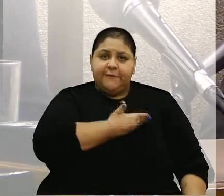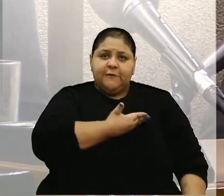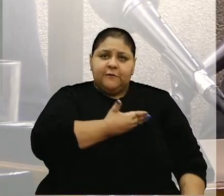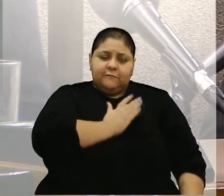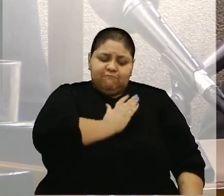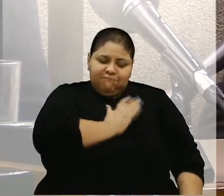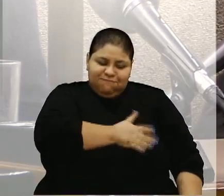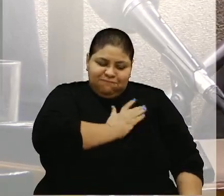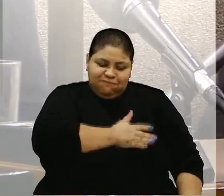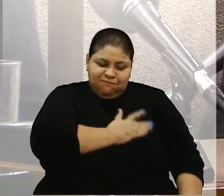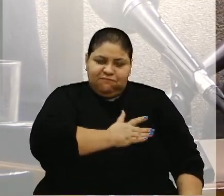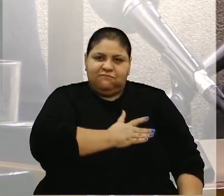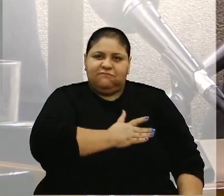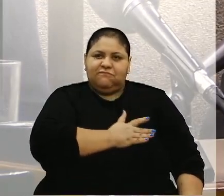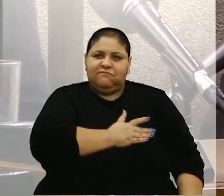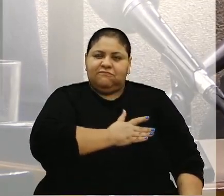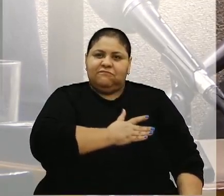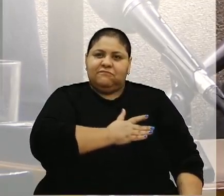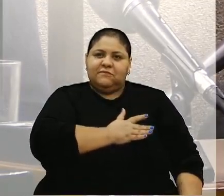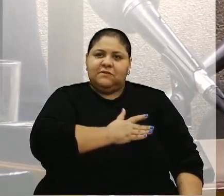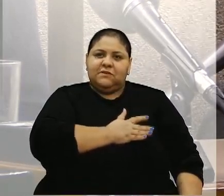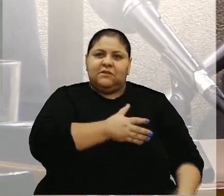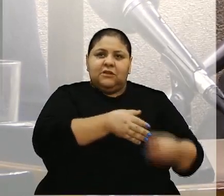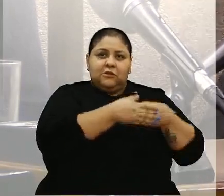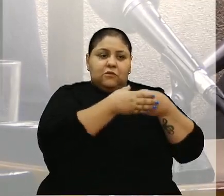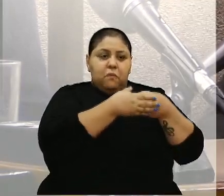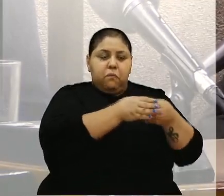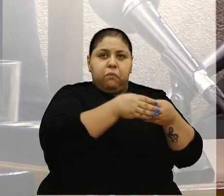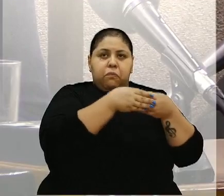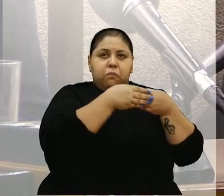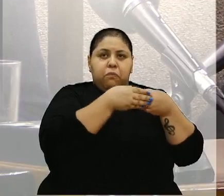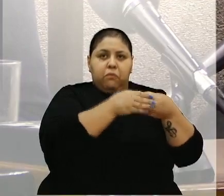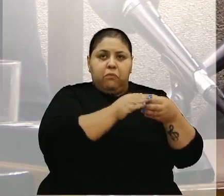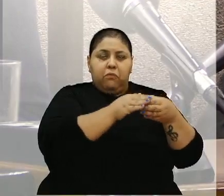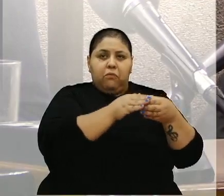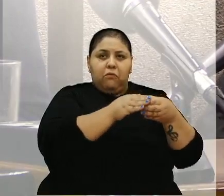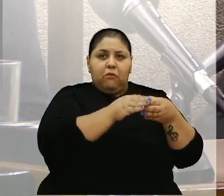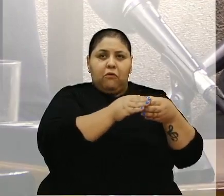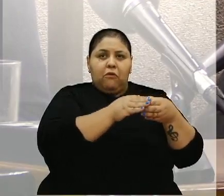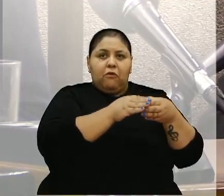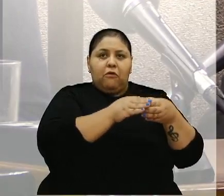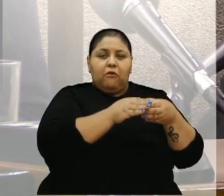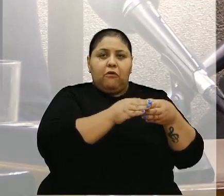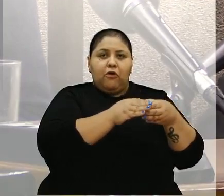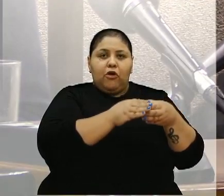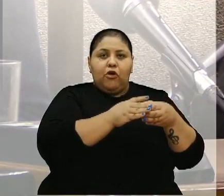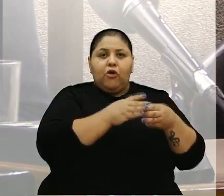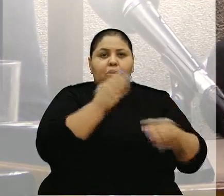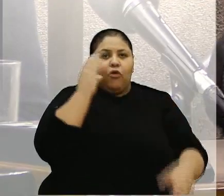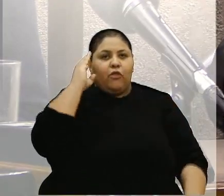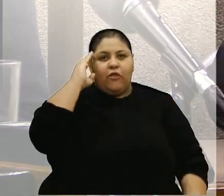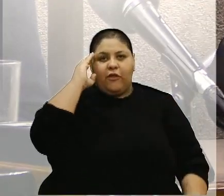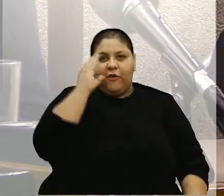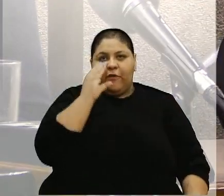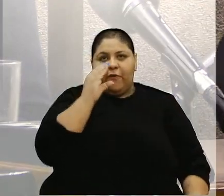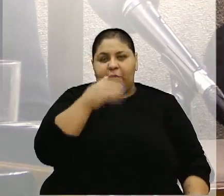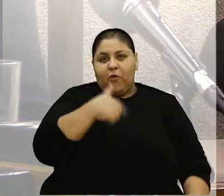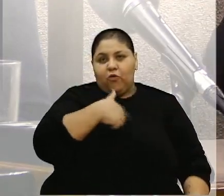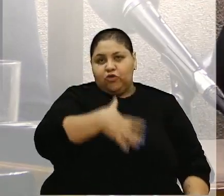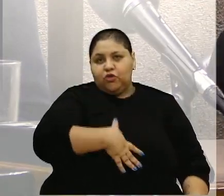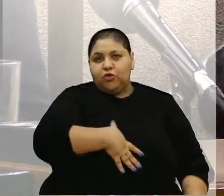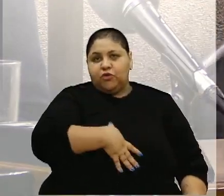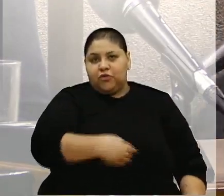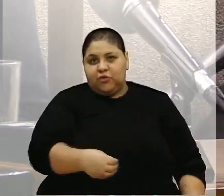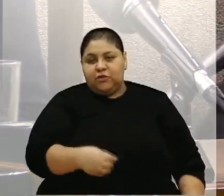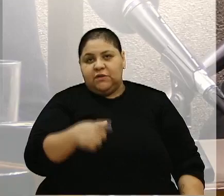coração, amigos de... E o Marcel vivia na casa lá do Tenente Cristiano, lá com o Christian. Hoje o meu filho com a